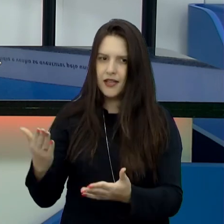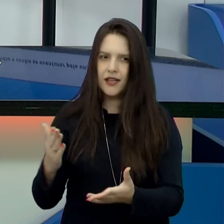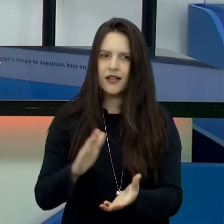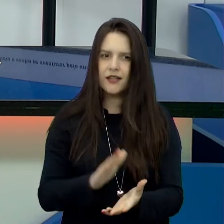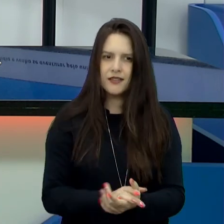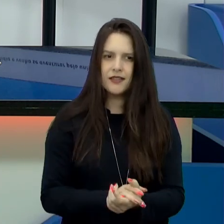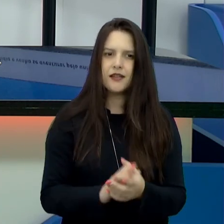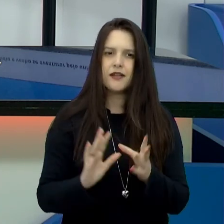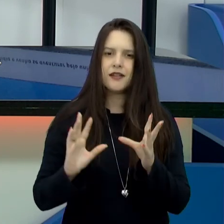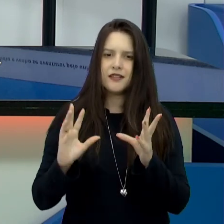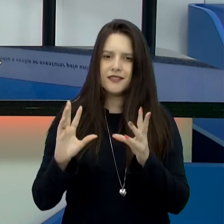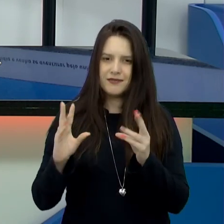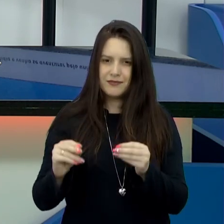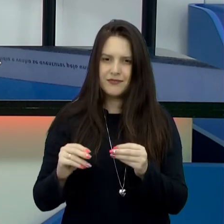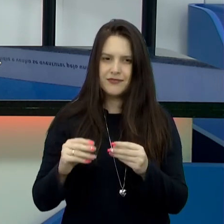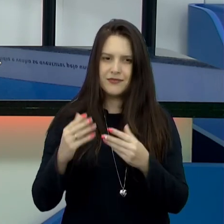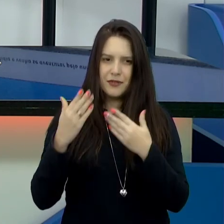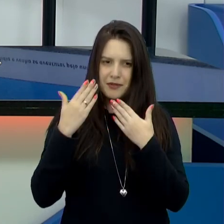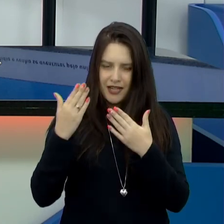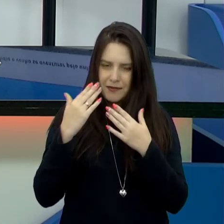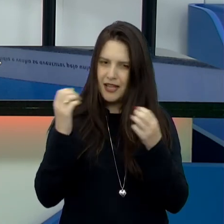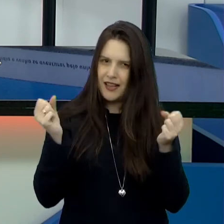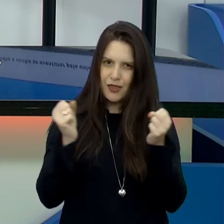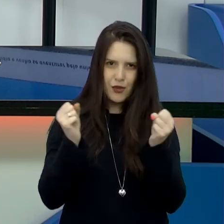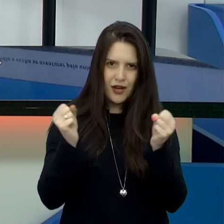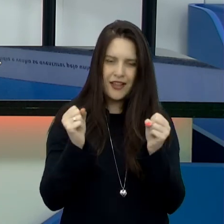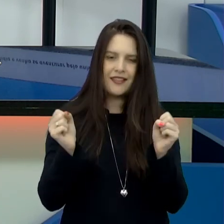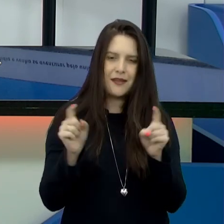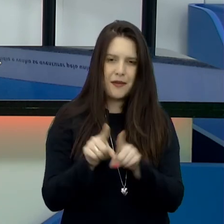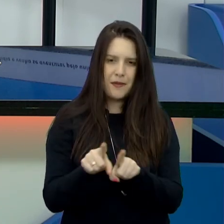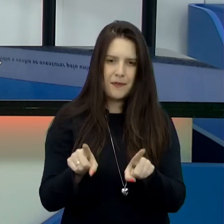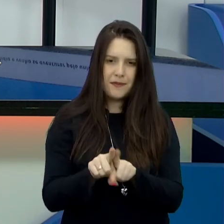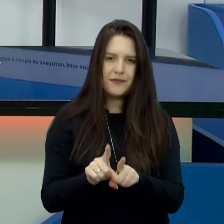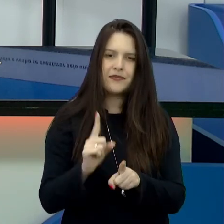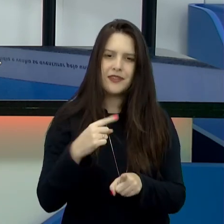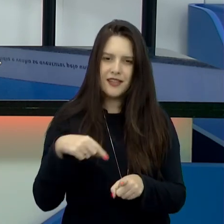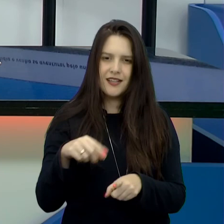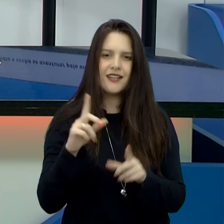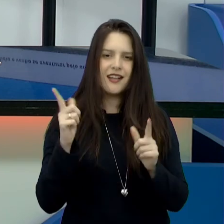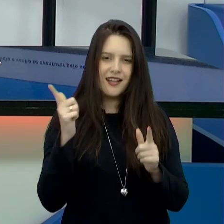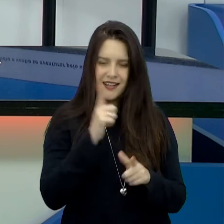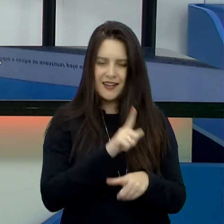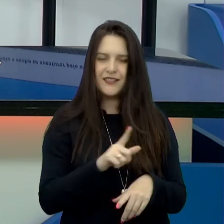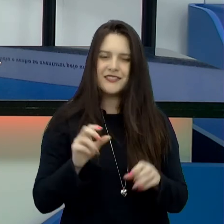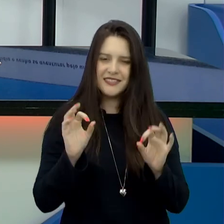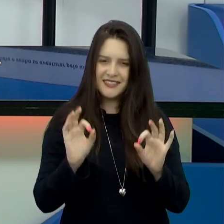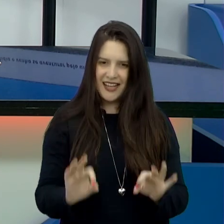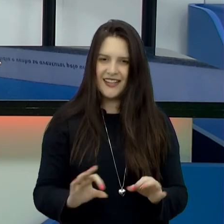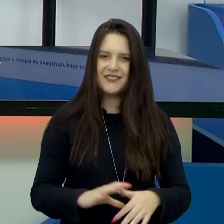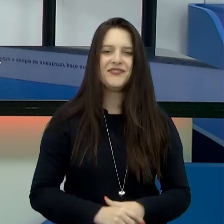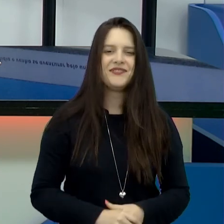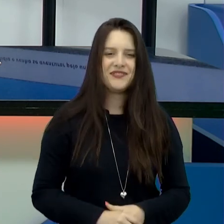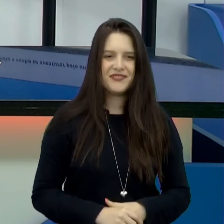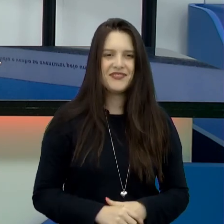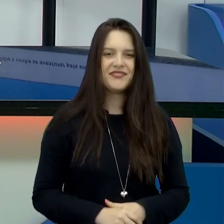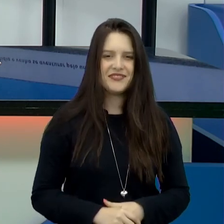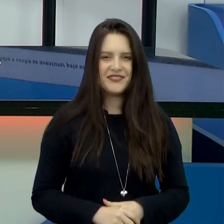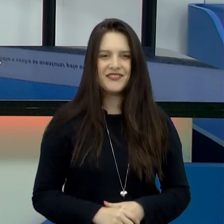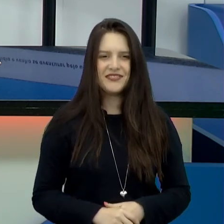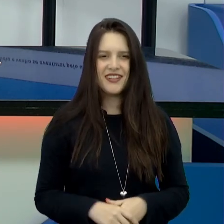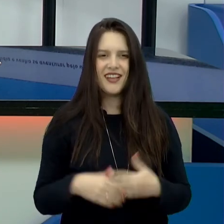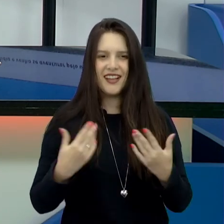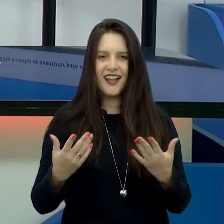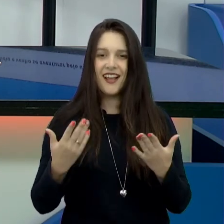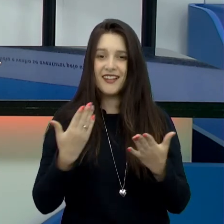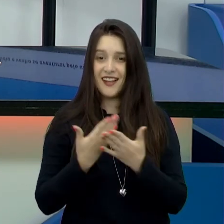Espero obrigado. Que você tenha gostado também. Adorei, muito obrigado. É, né? E assim, a gente vai rir muito dessas imagens, né? Bacana. Assistam